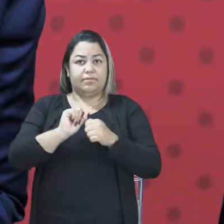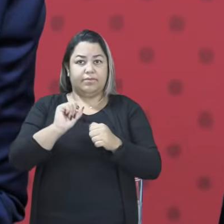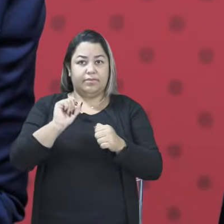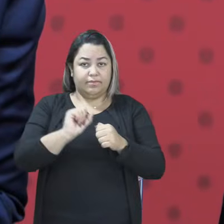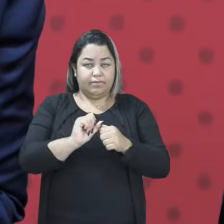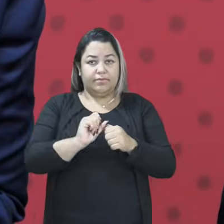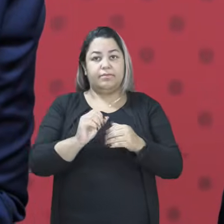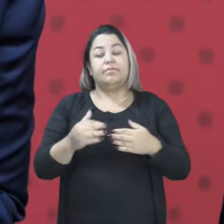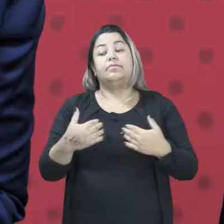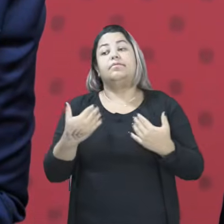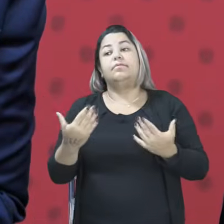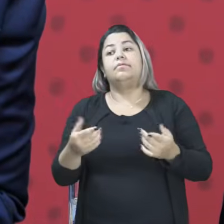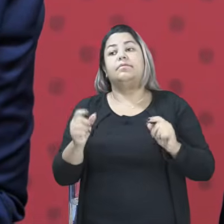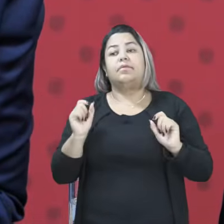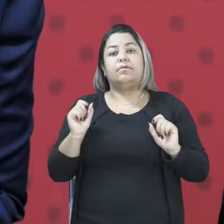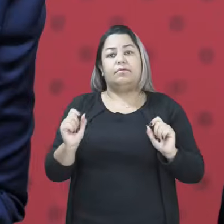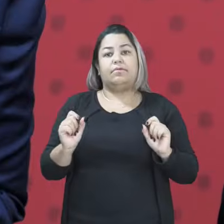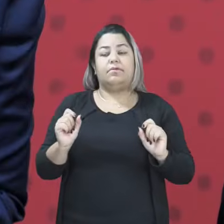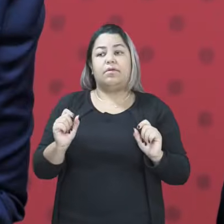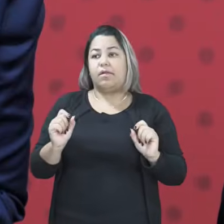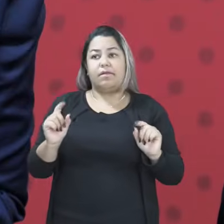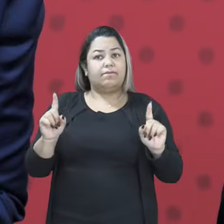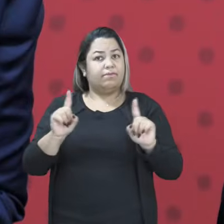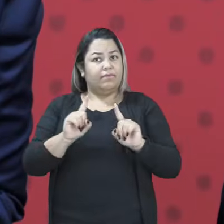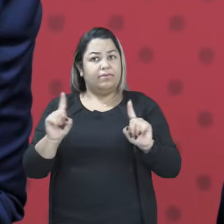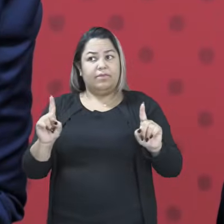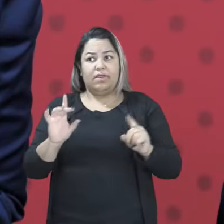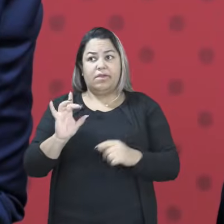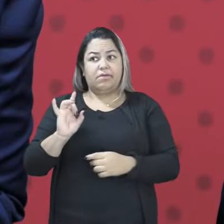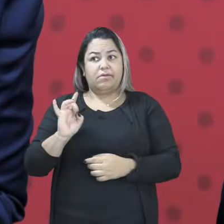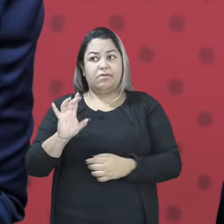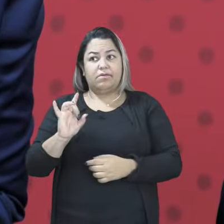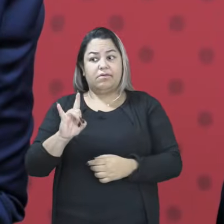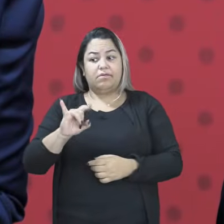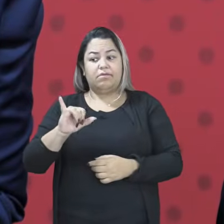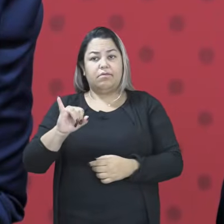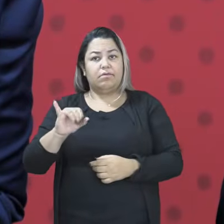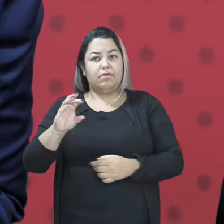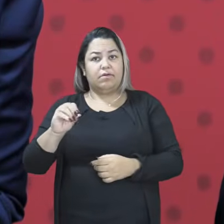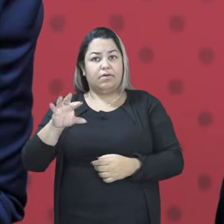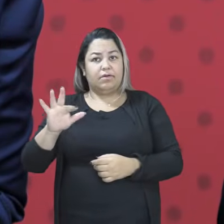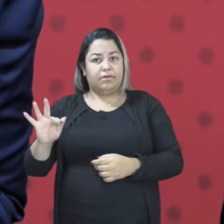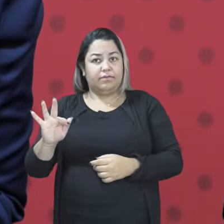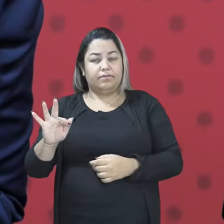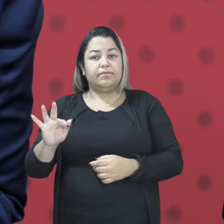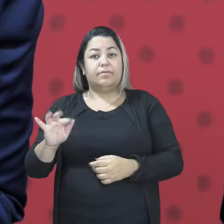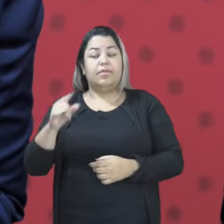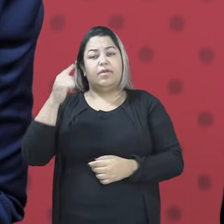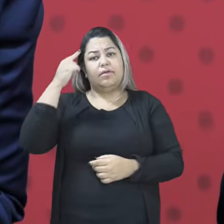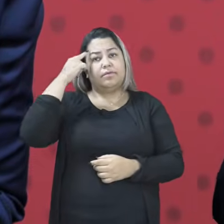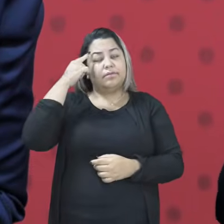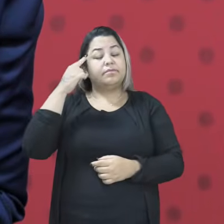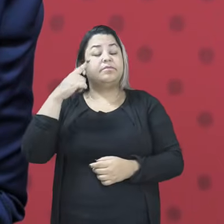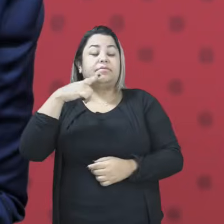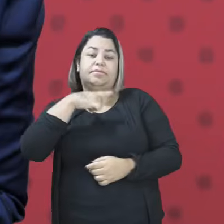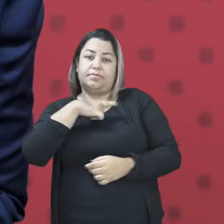Enfim, não é só o IOF, né? Eu penso que nós temos